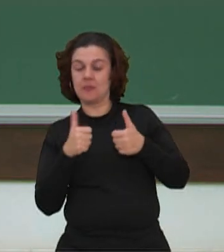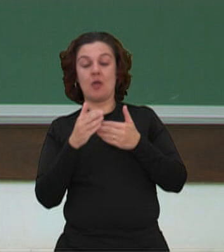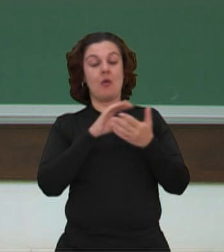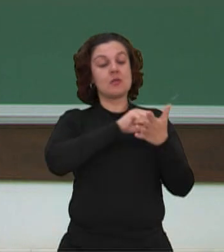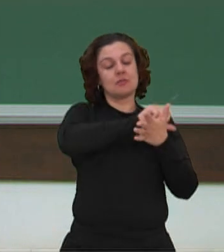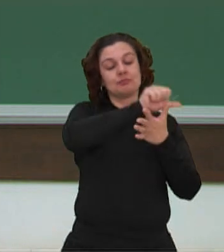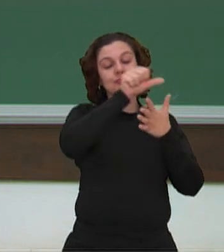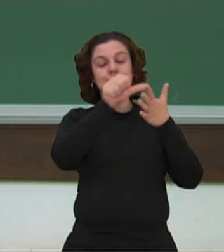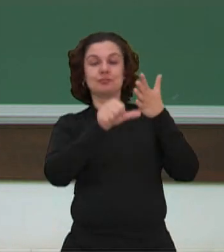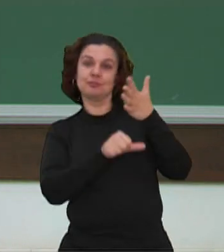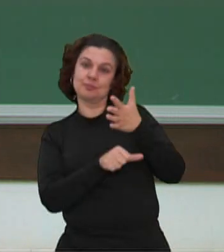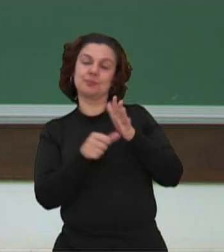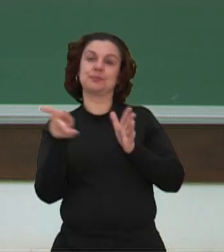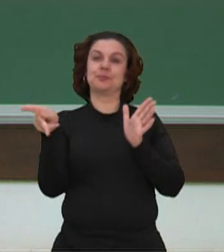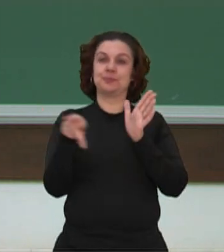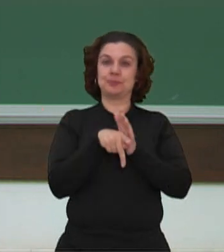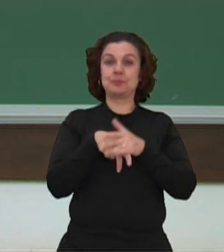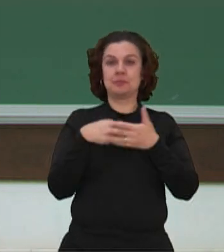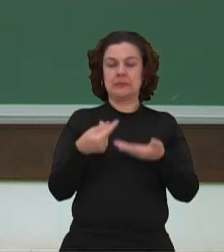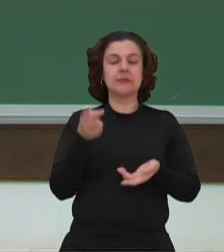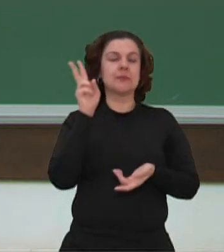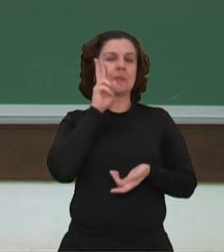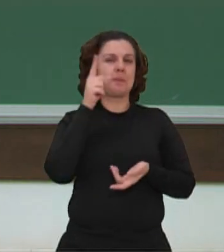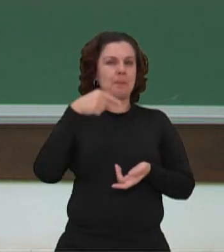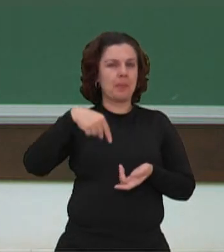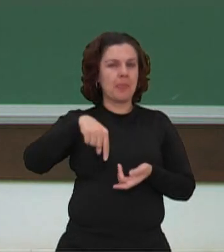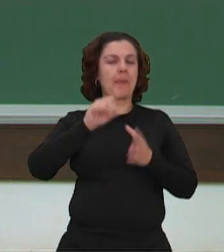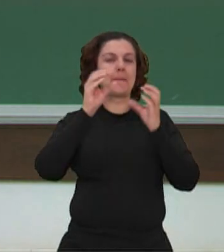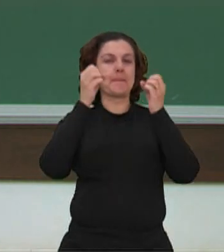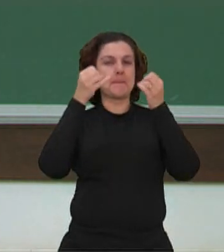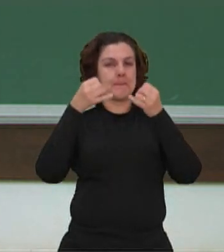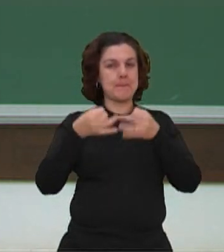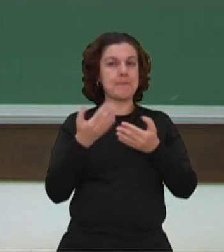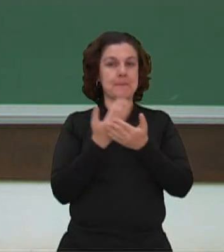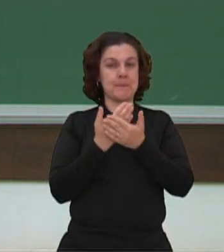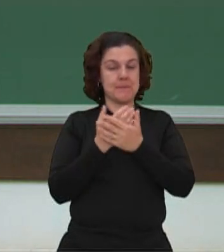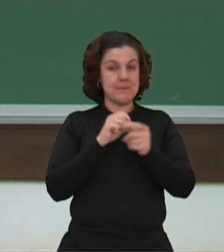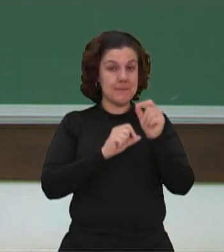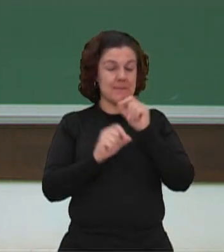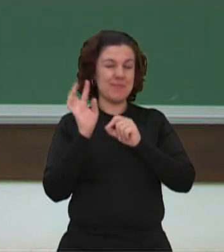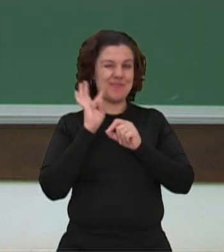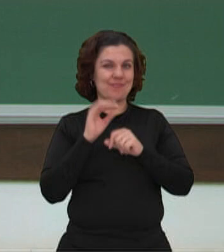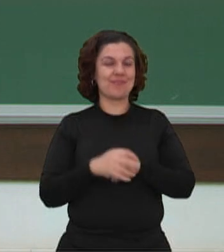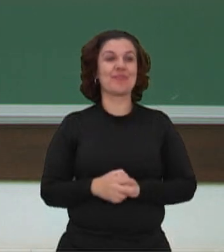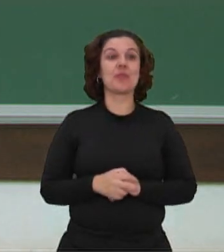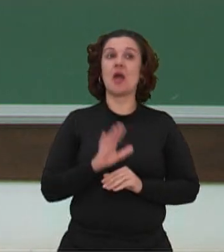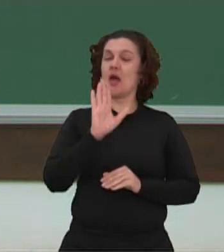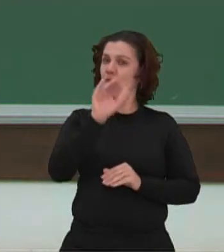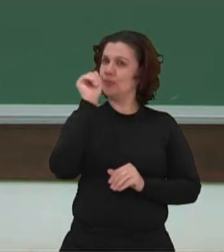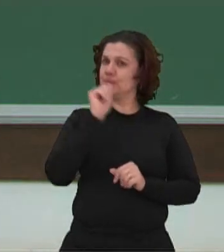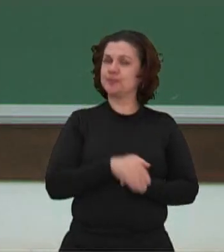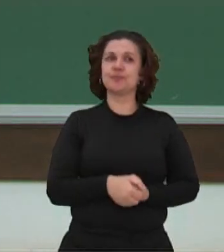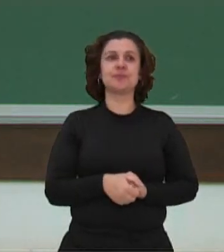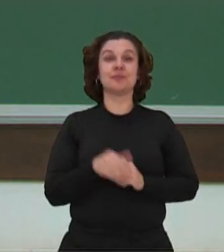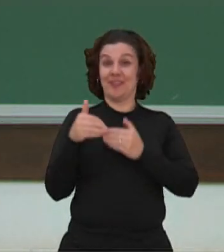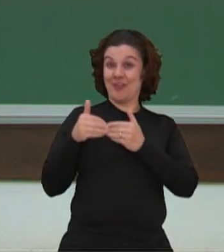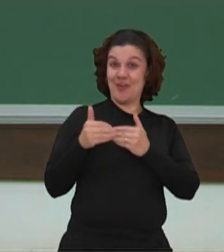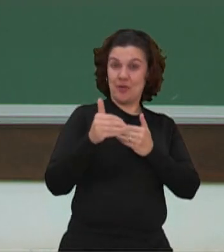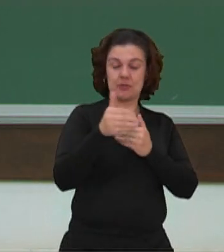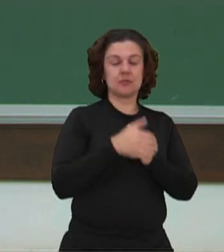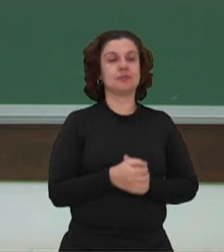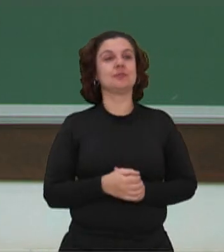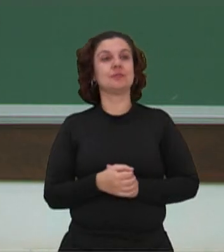são os principais elementos. Lembra que a gente já falou disso nas aulas? Legal. Ei,